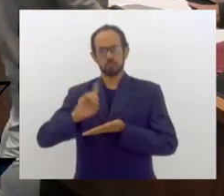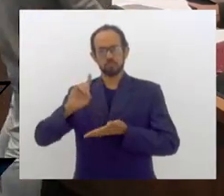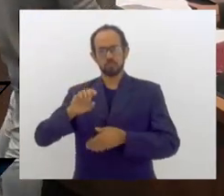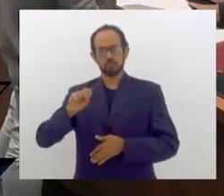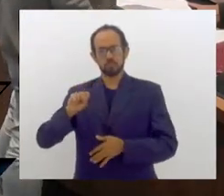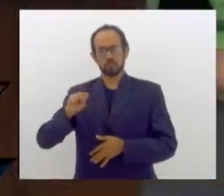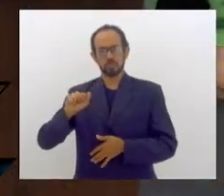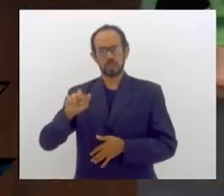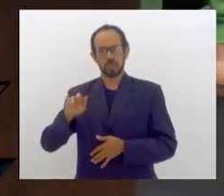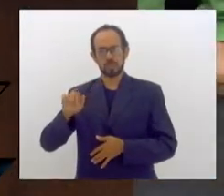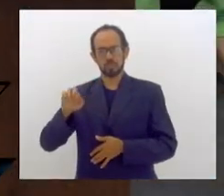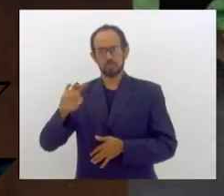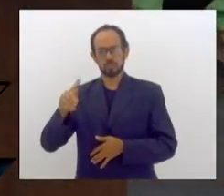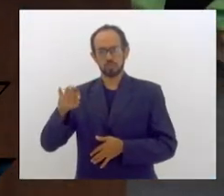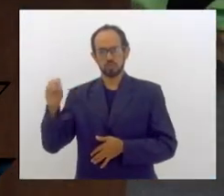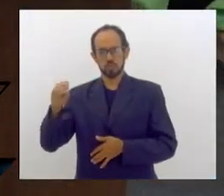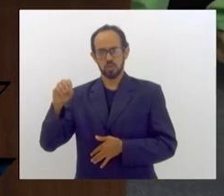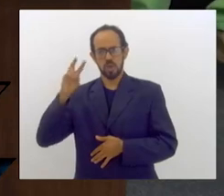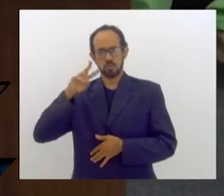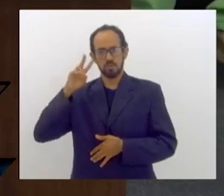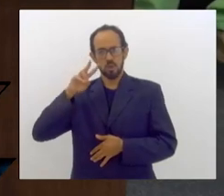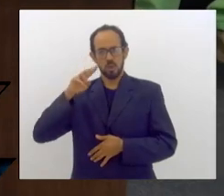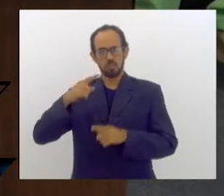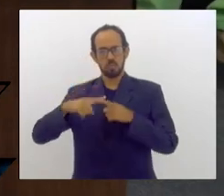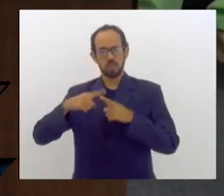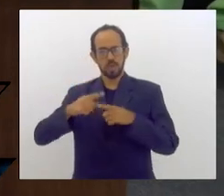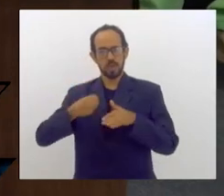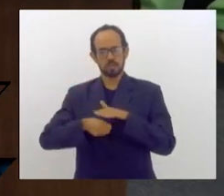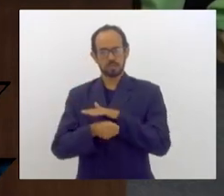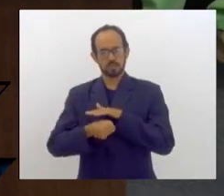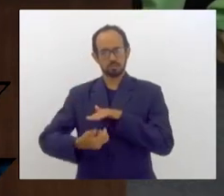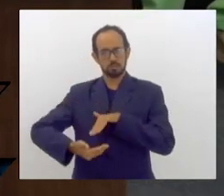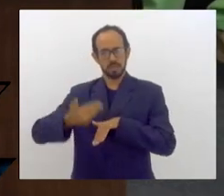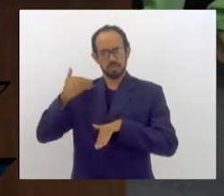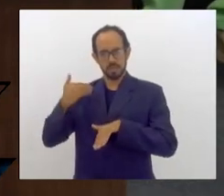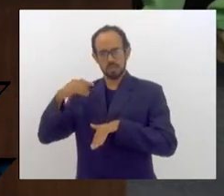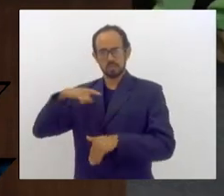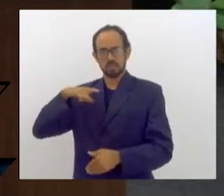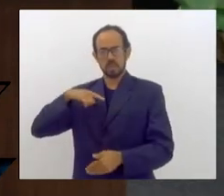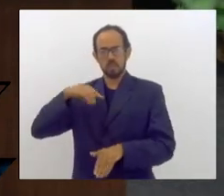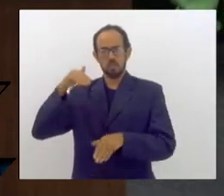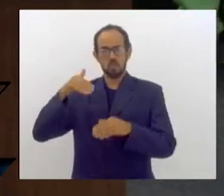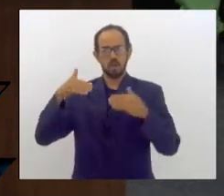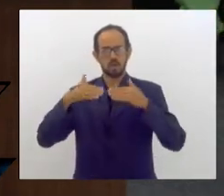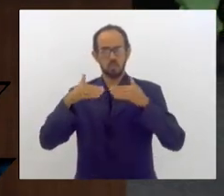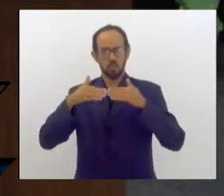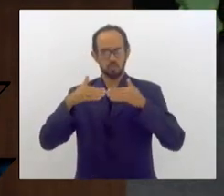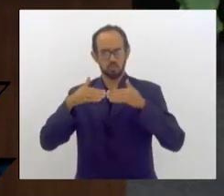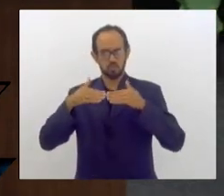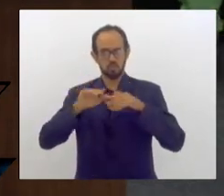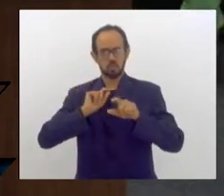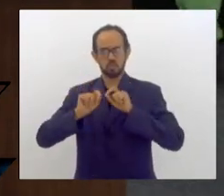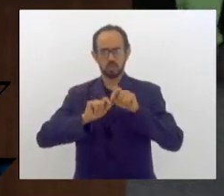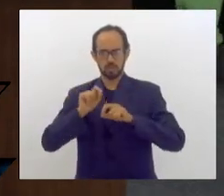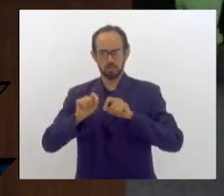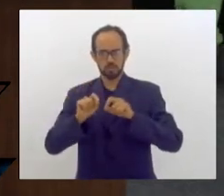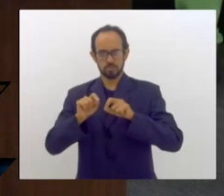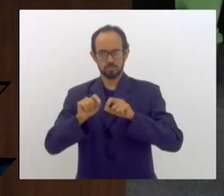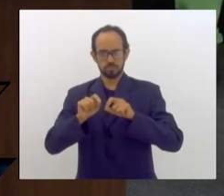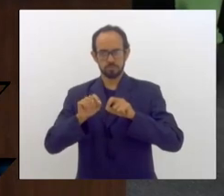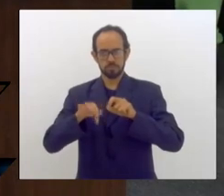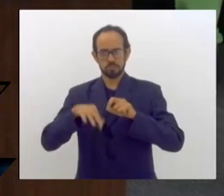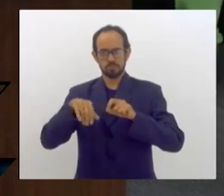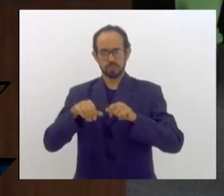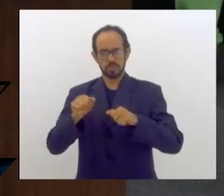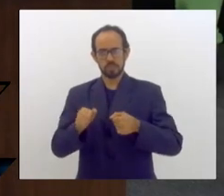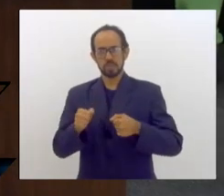lembrou foi que, na legislatura passada, nós fizemos um acordo que era o seguinte: quem